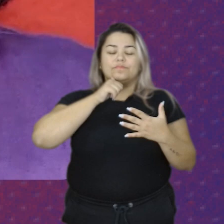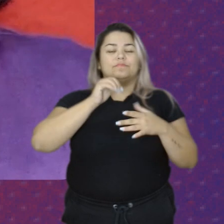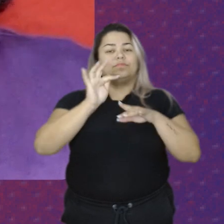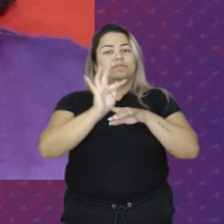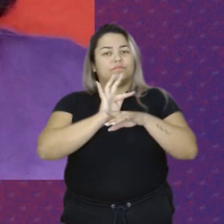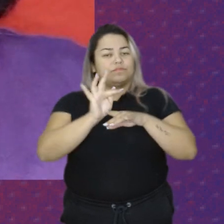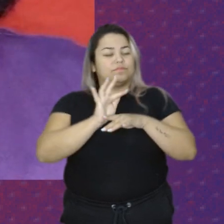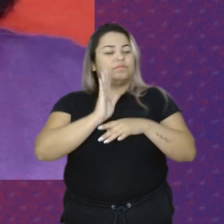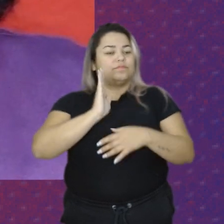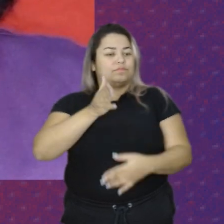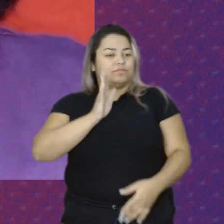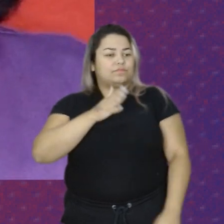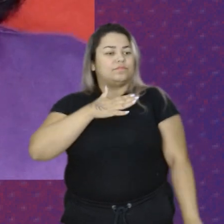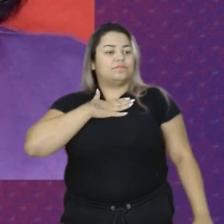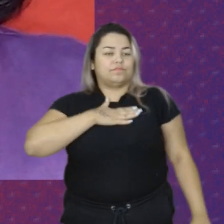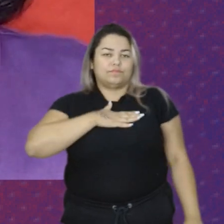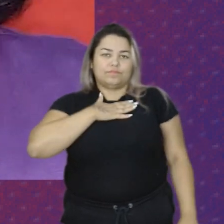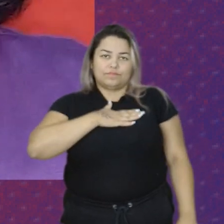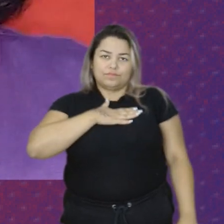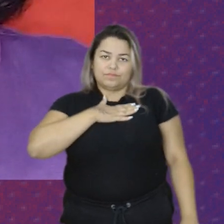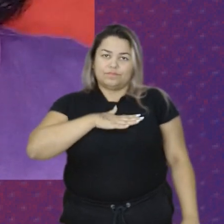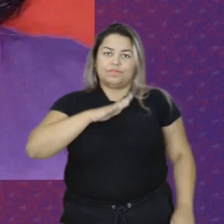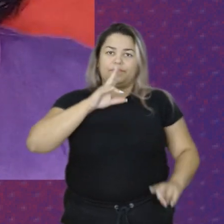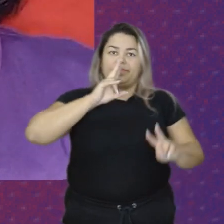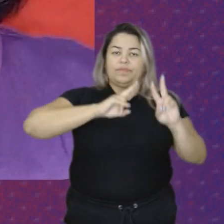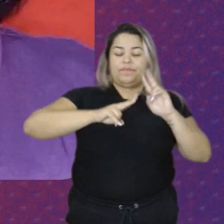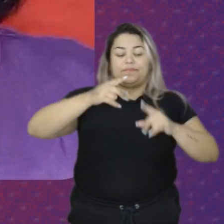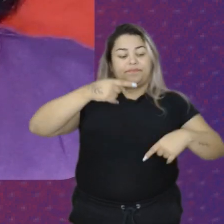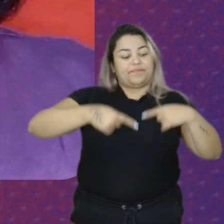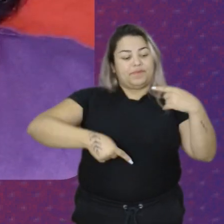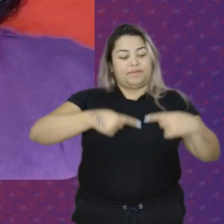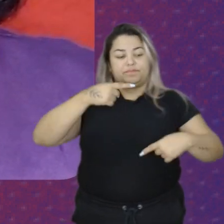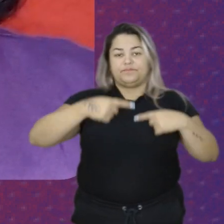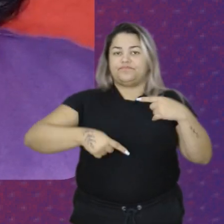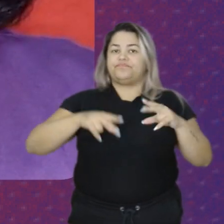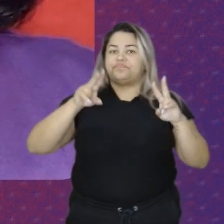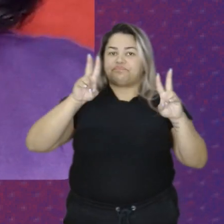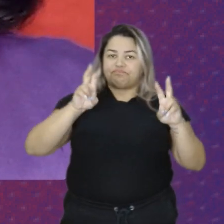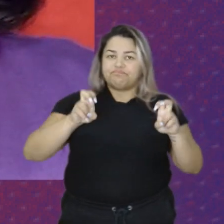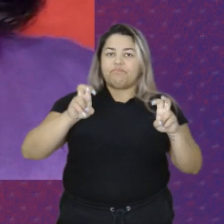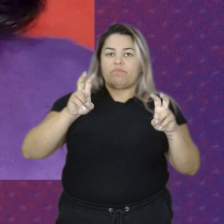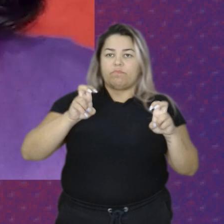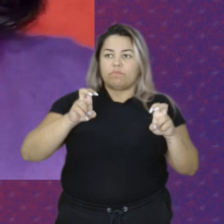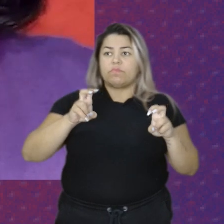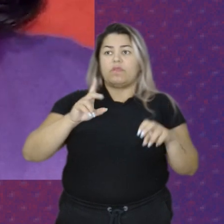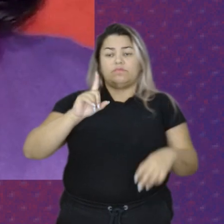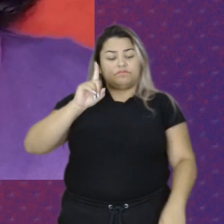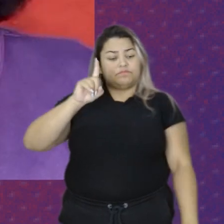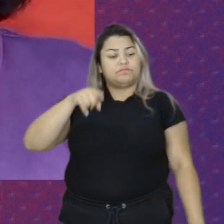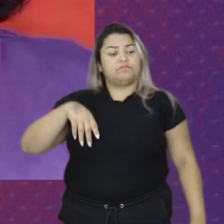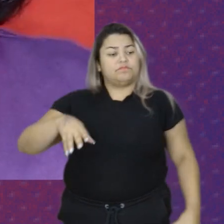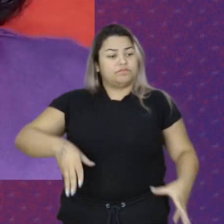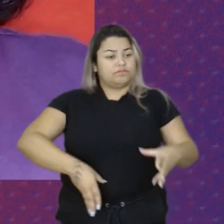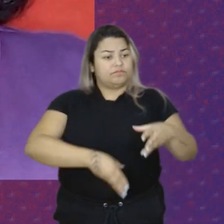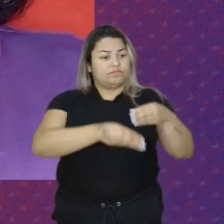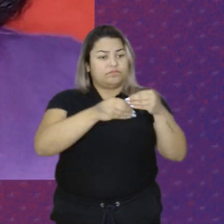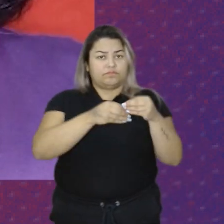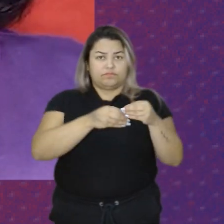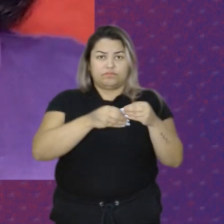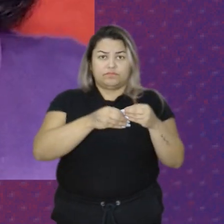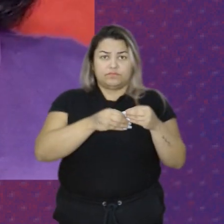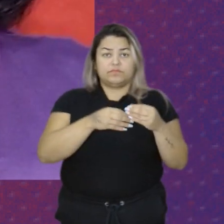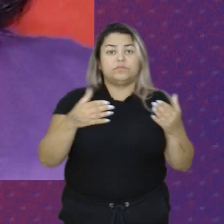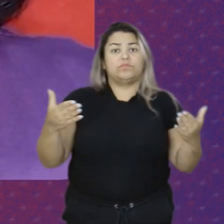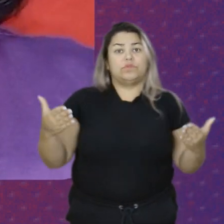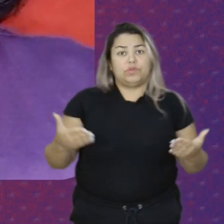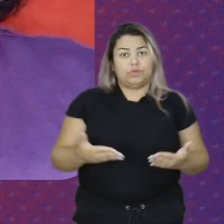que eu acompanho, gosto muito de ver os debates, os temas, as temáticas que são colocadas aqui. E hoje